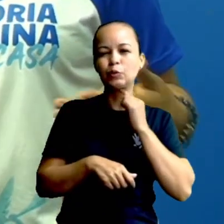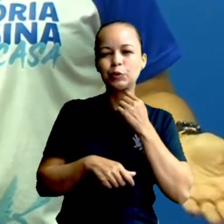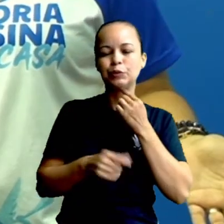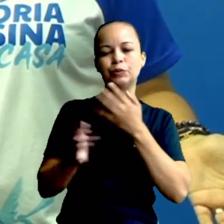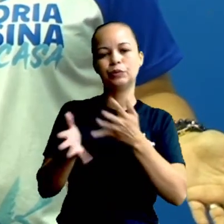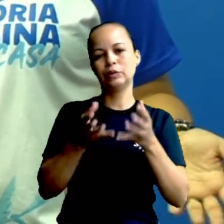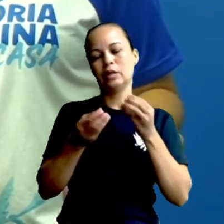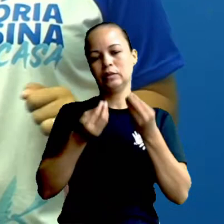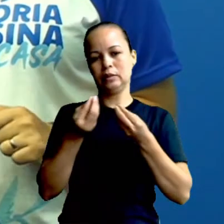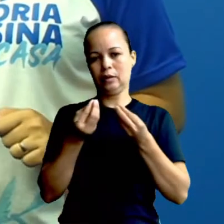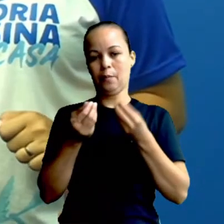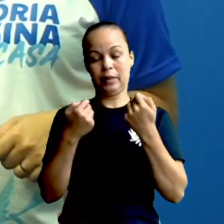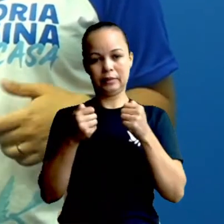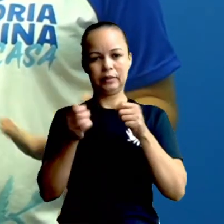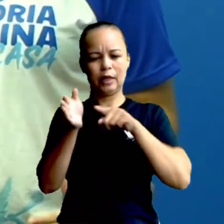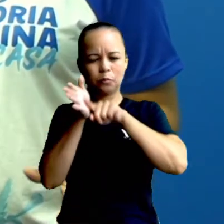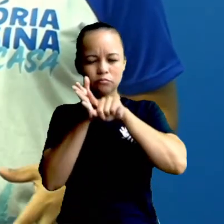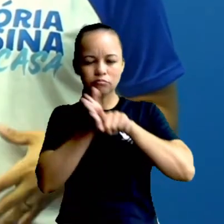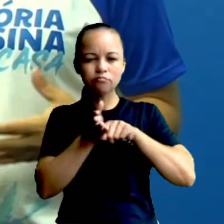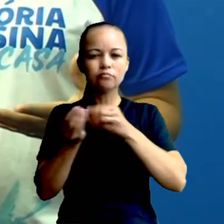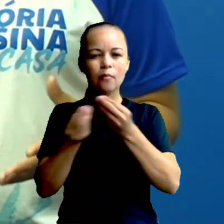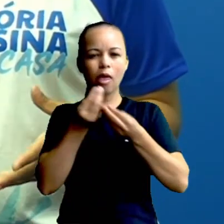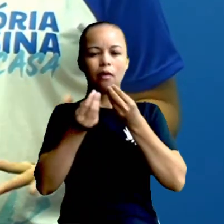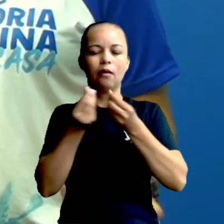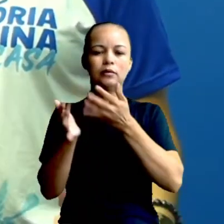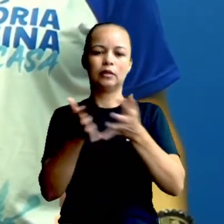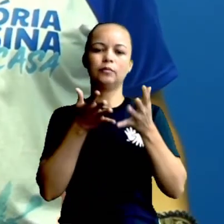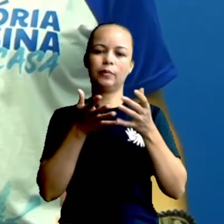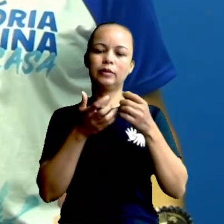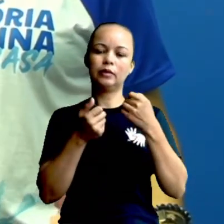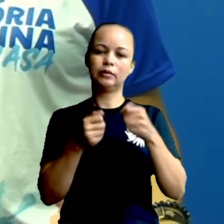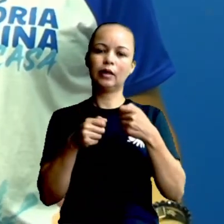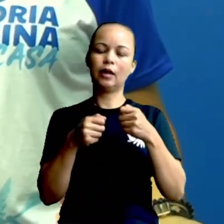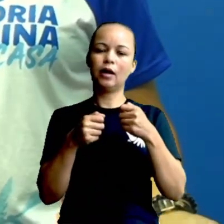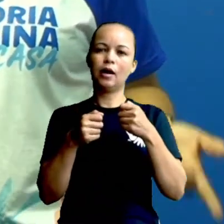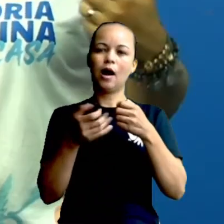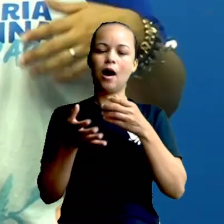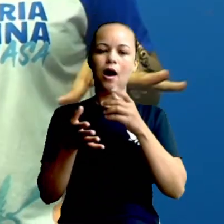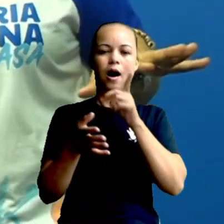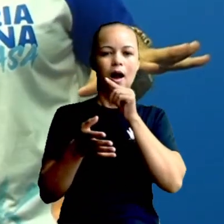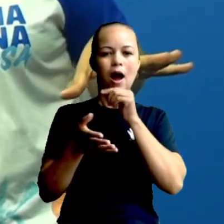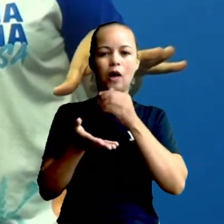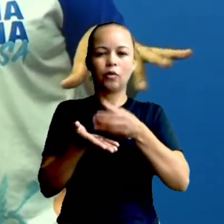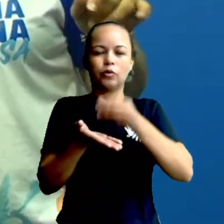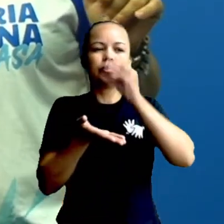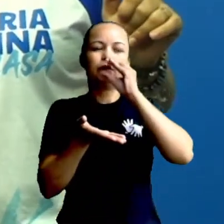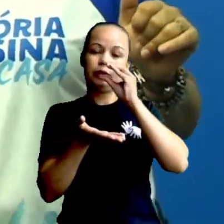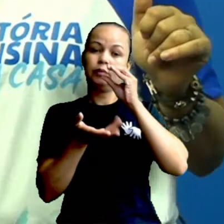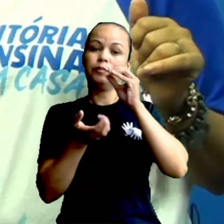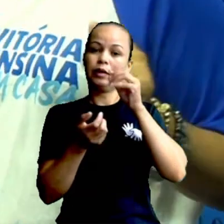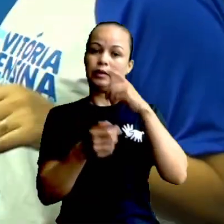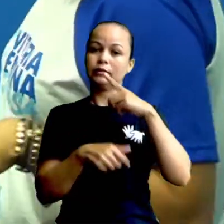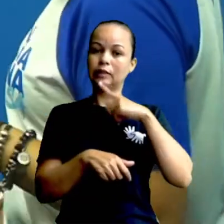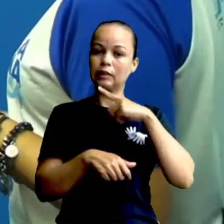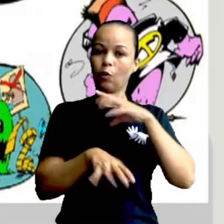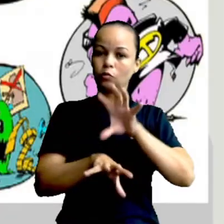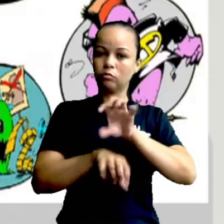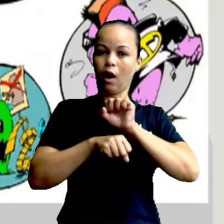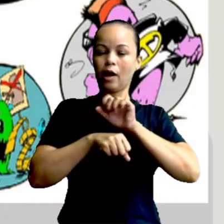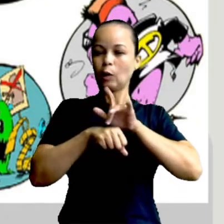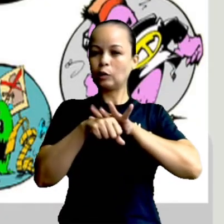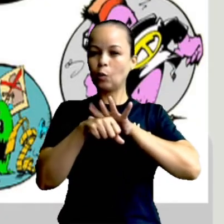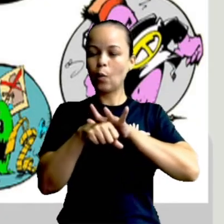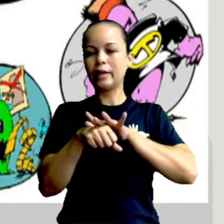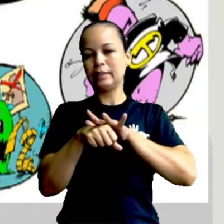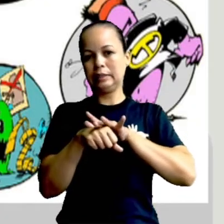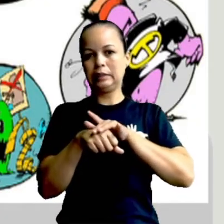cuidado, esse trato, né, com esse recurso, a gente pode estar aí consumindo uma água contaminada e pegando uma doença aí muito séria, né, como